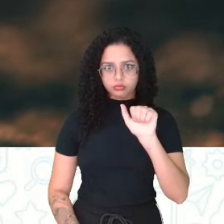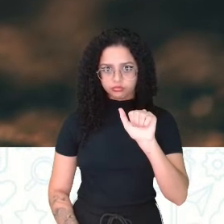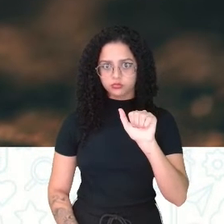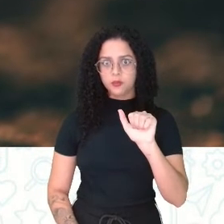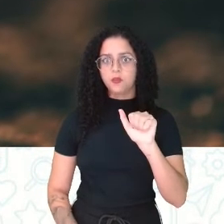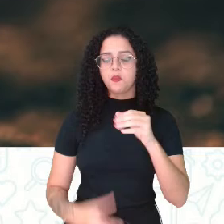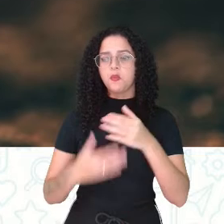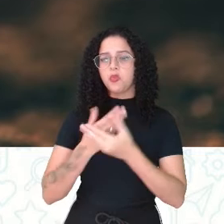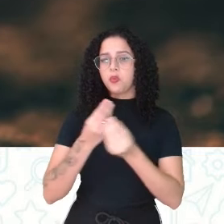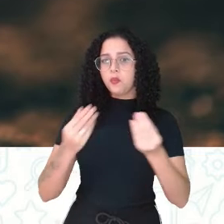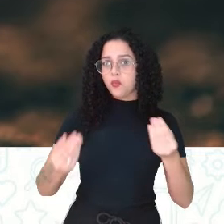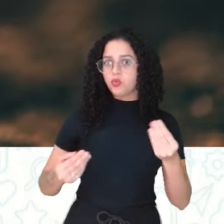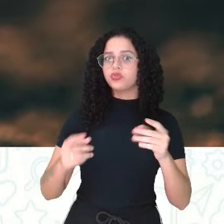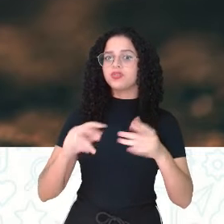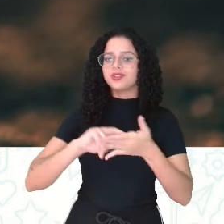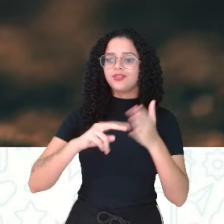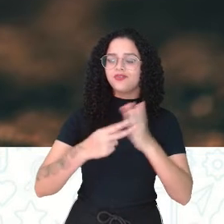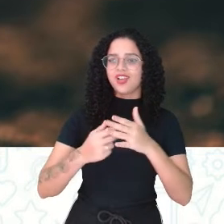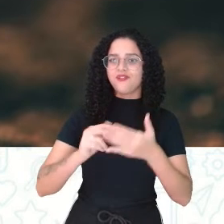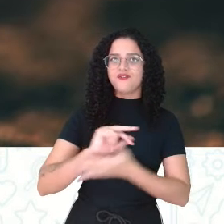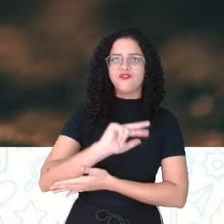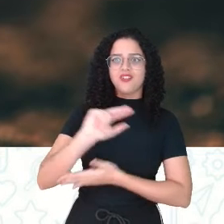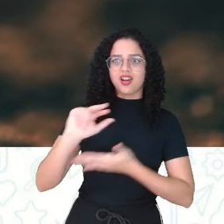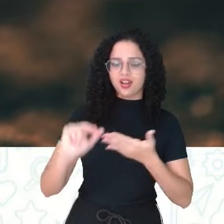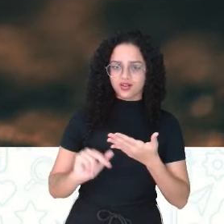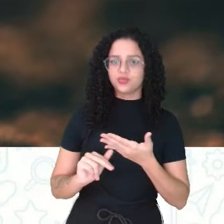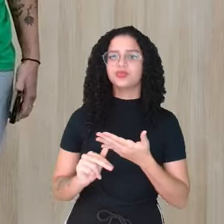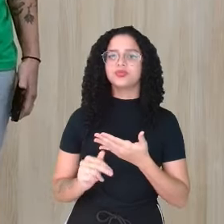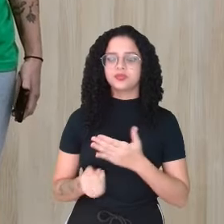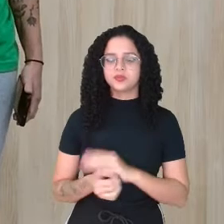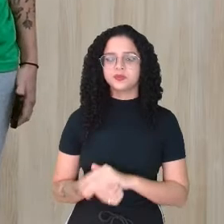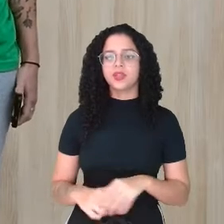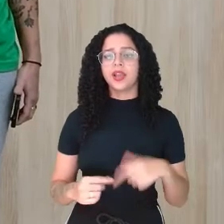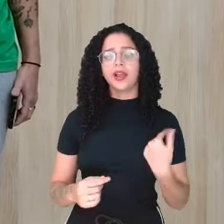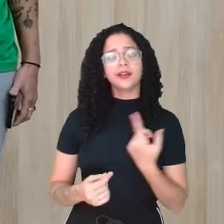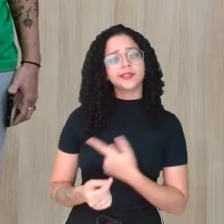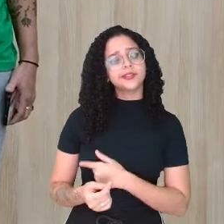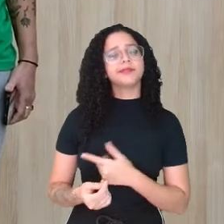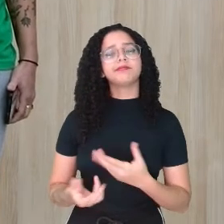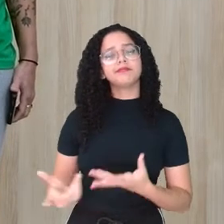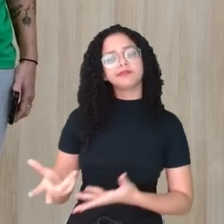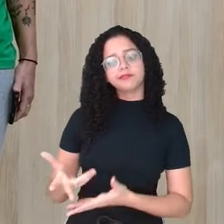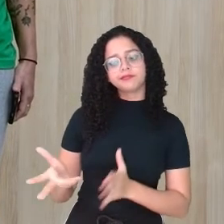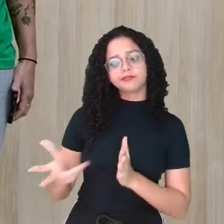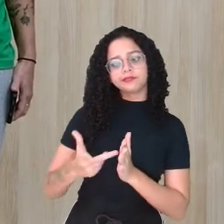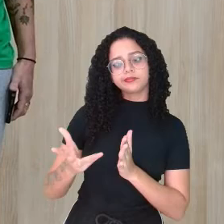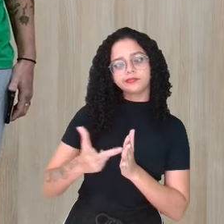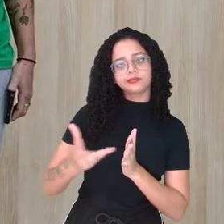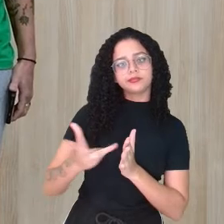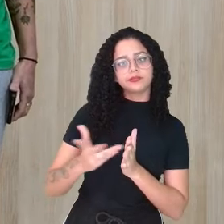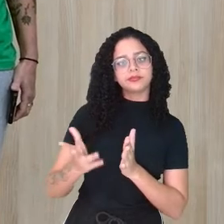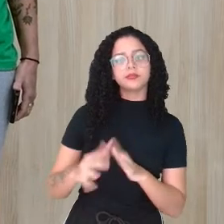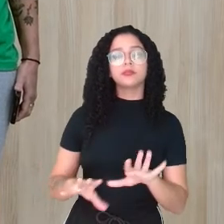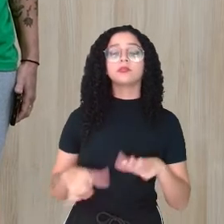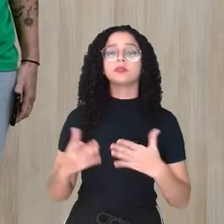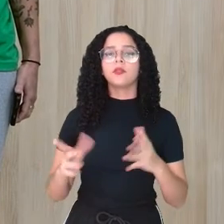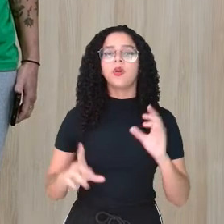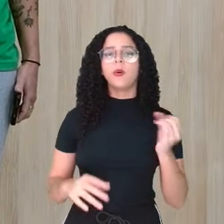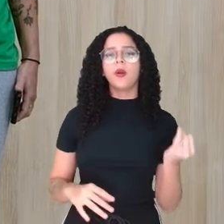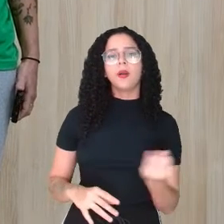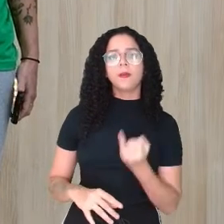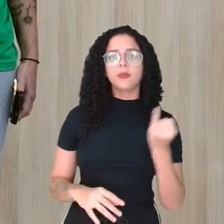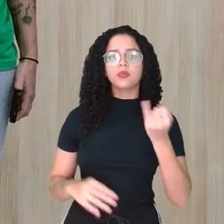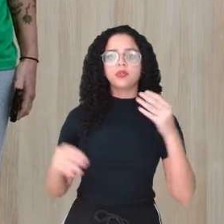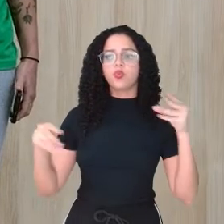de muitos, variados, né? Cultivos que a gente cultiva ali de produção. Então é importante, nosso